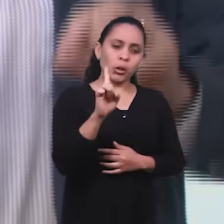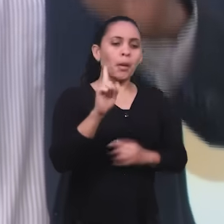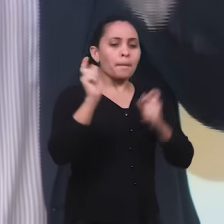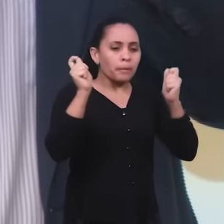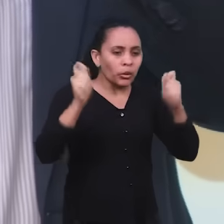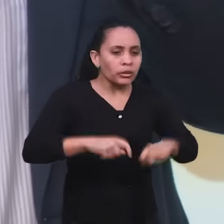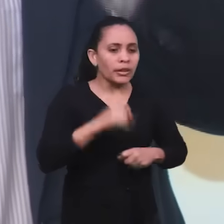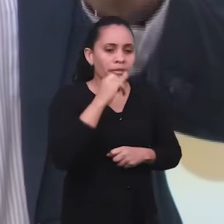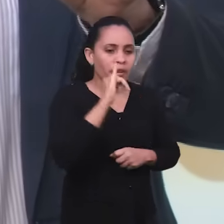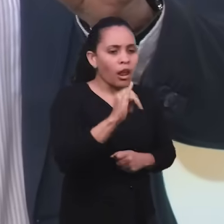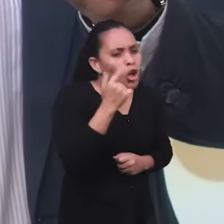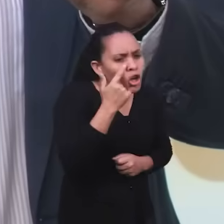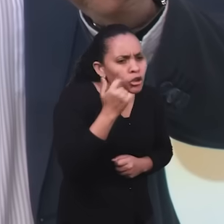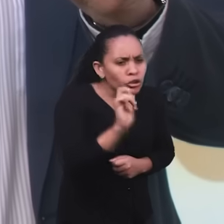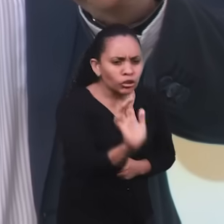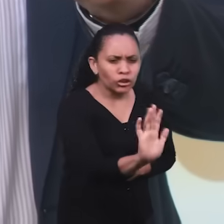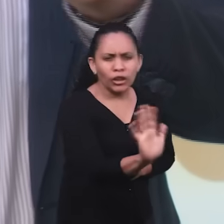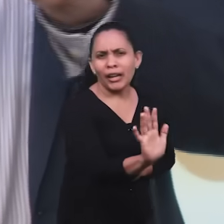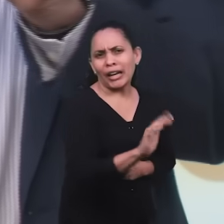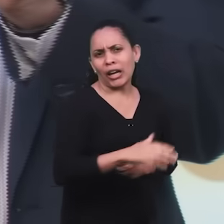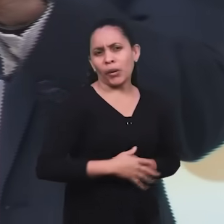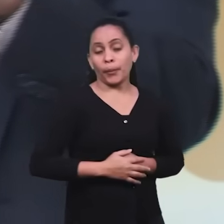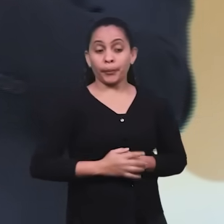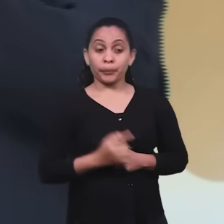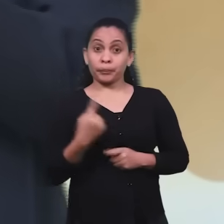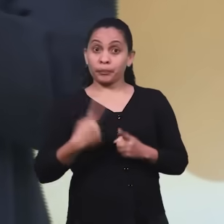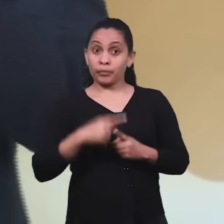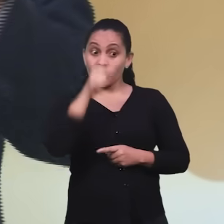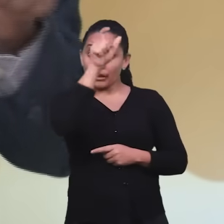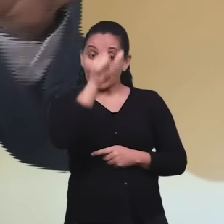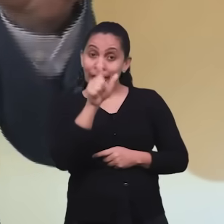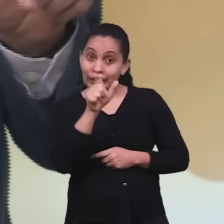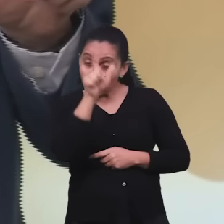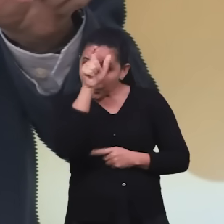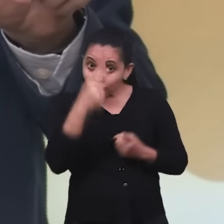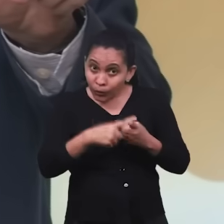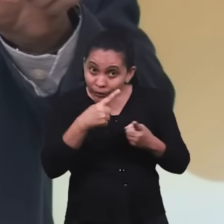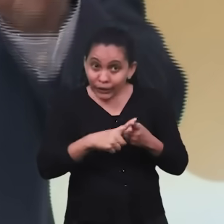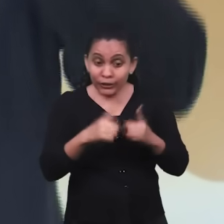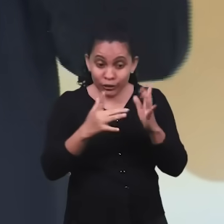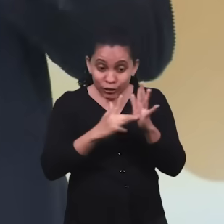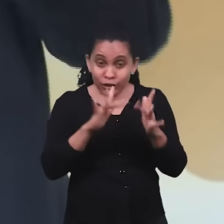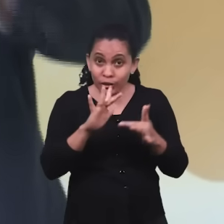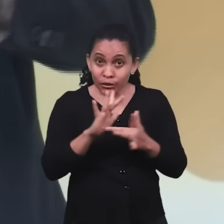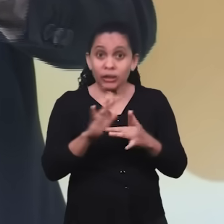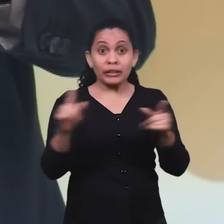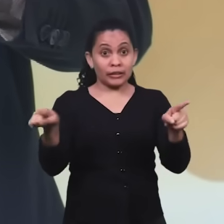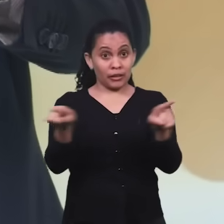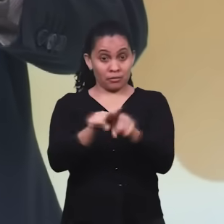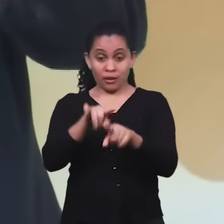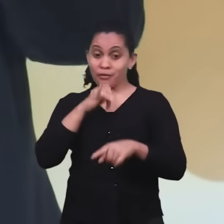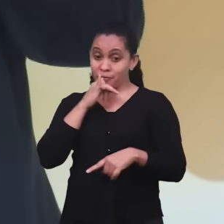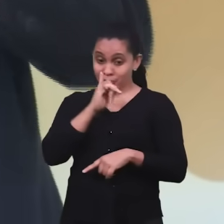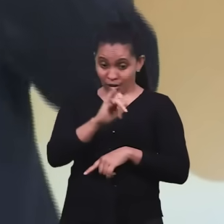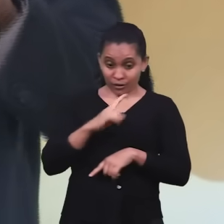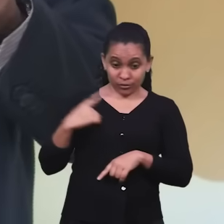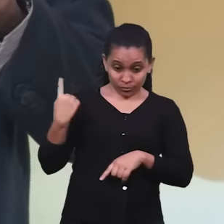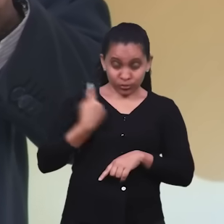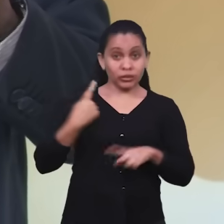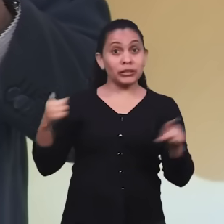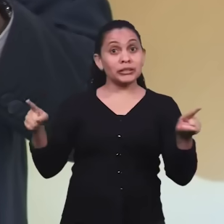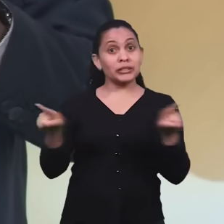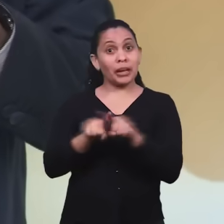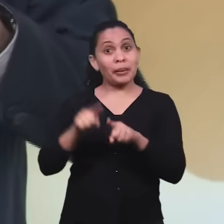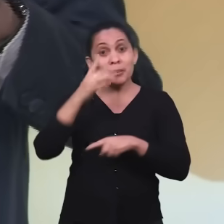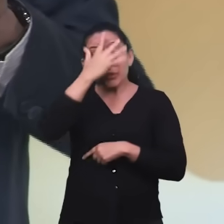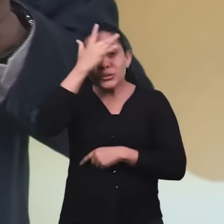dizer, não chores. Porque essa palavra nos é dirigida também neste